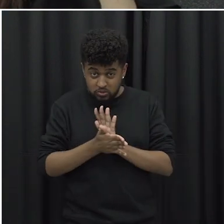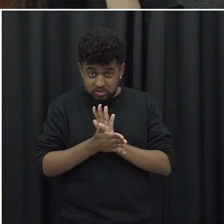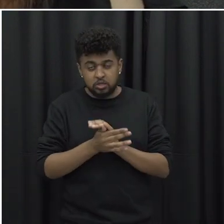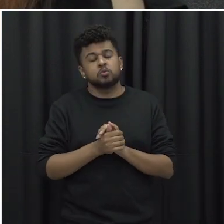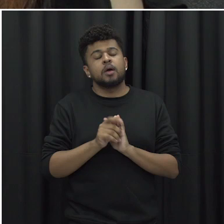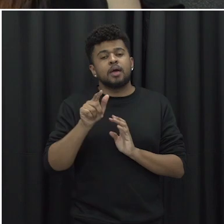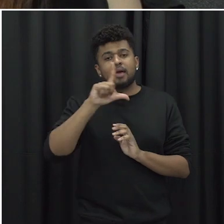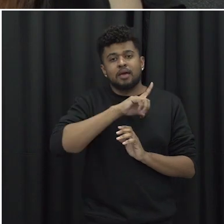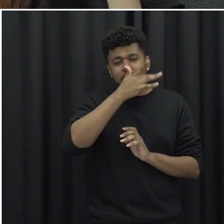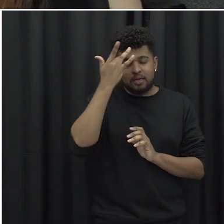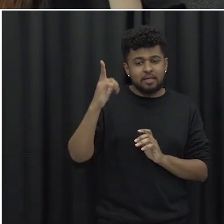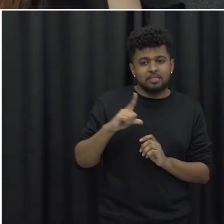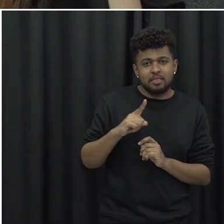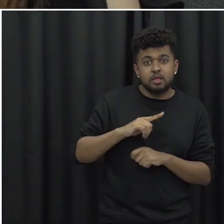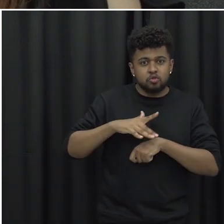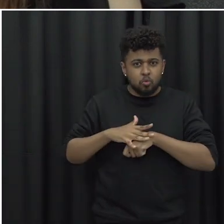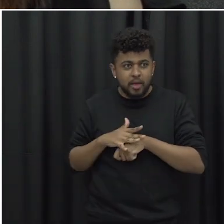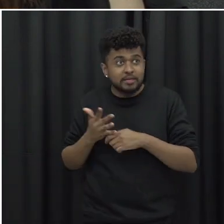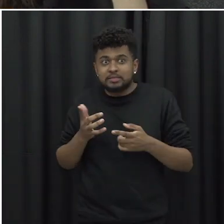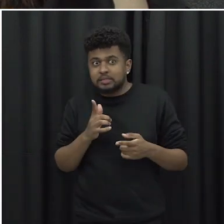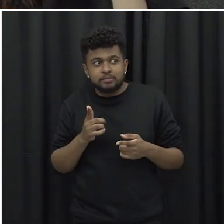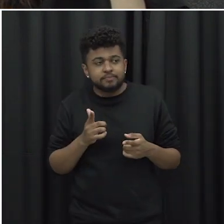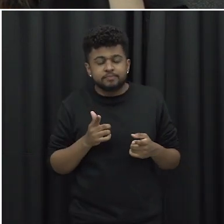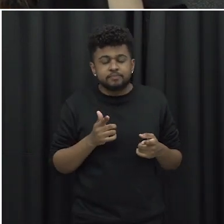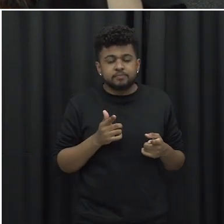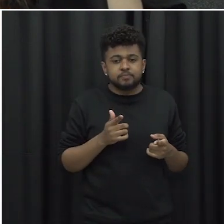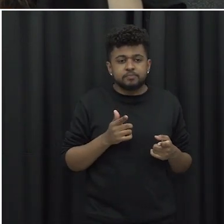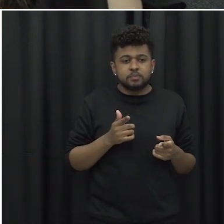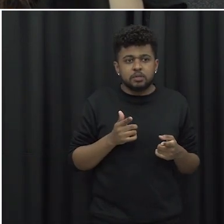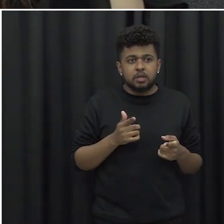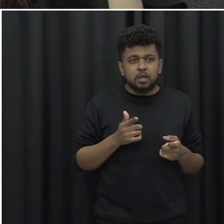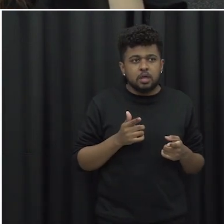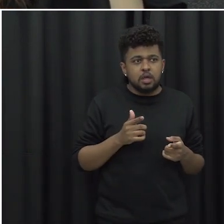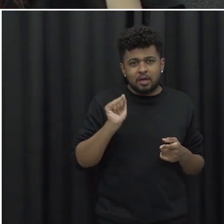Porque, assim, quem tem a doença, a Ana, até quando ela